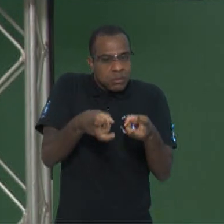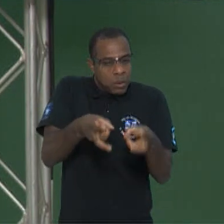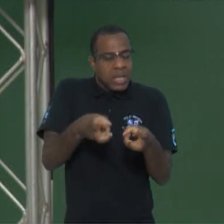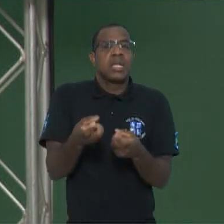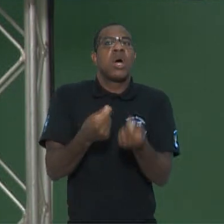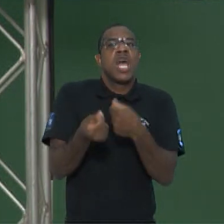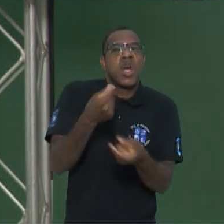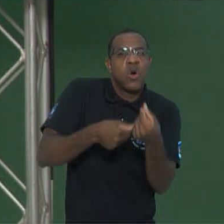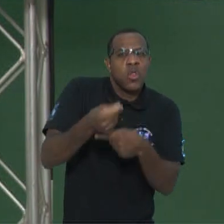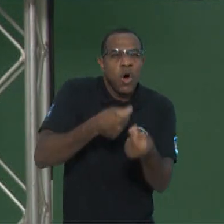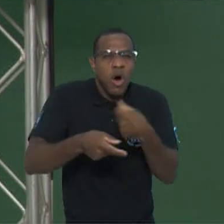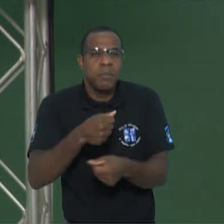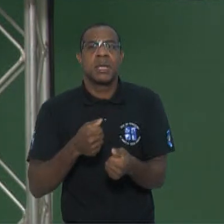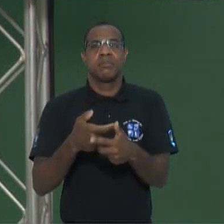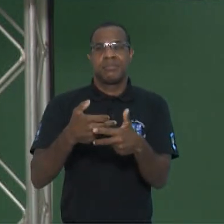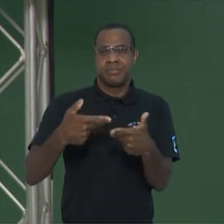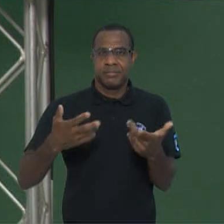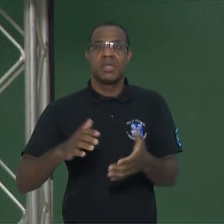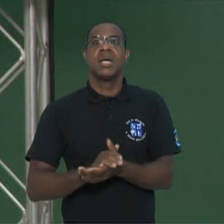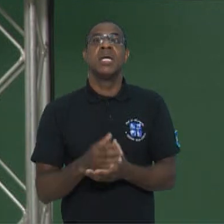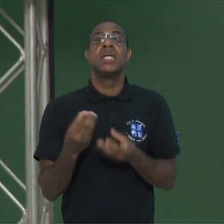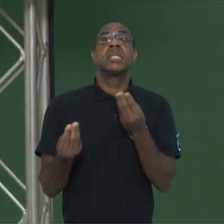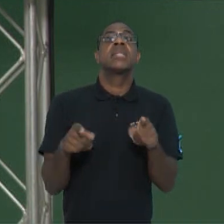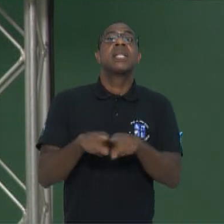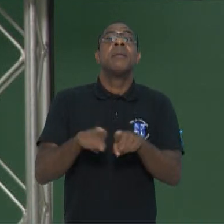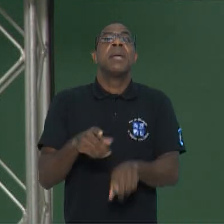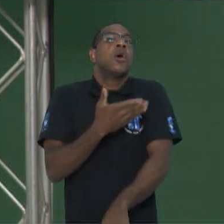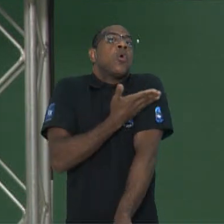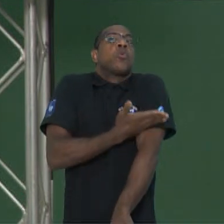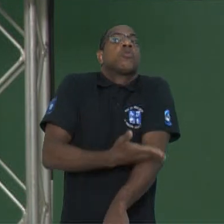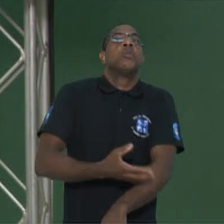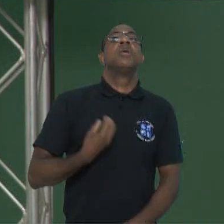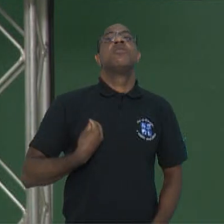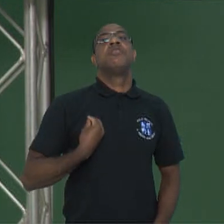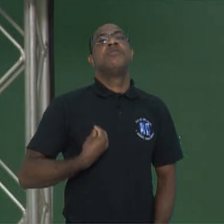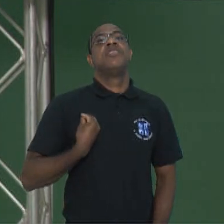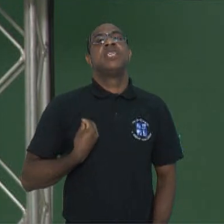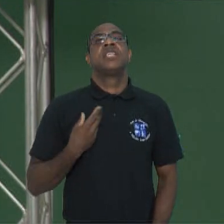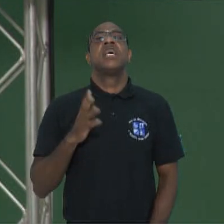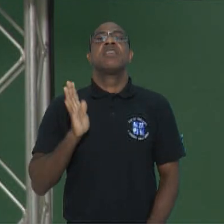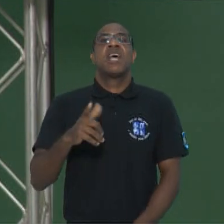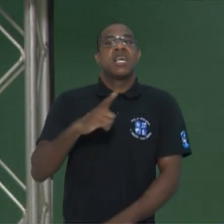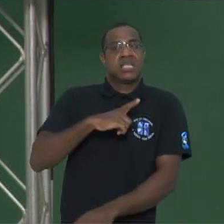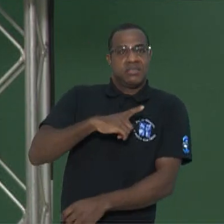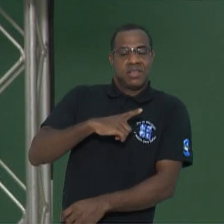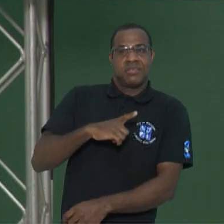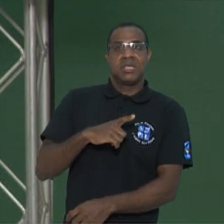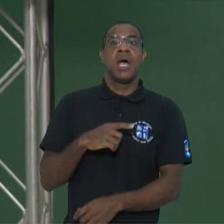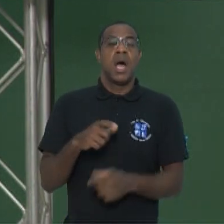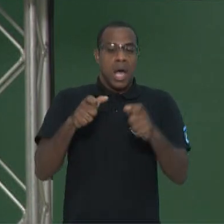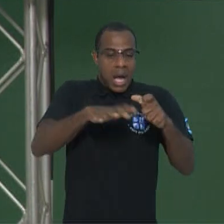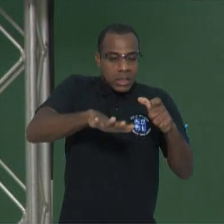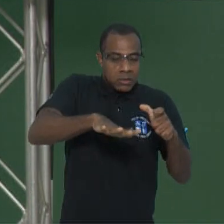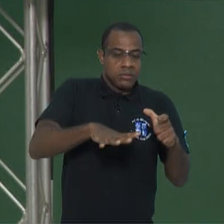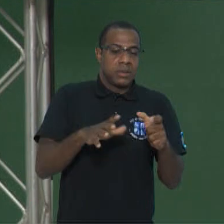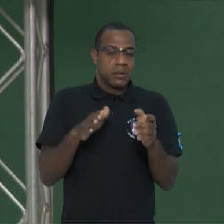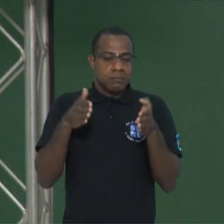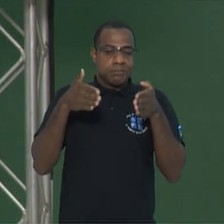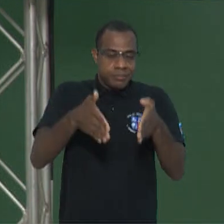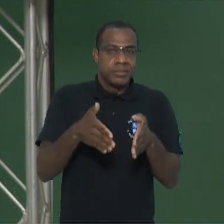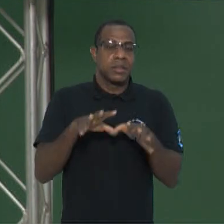da imposição dos seus modos de vida sobre os modos de vida que existiam nessas áreas onde eles estão ocupando ali,